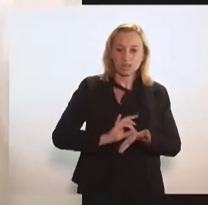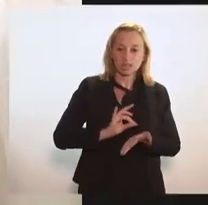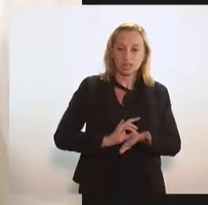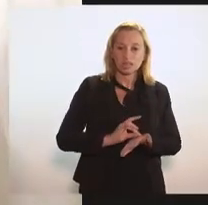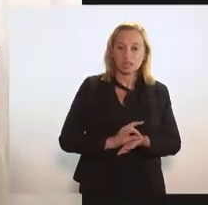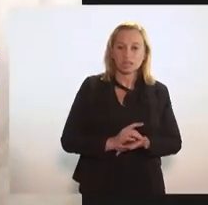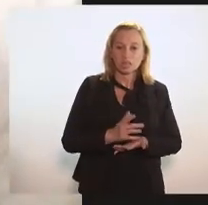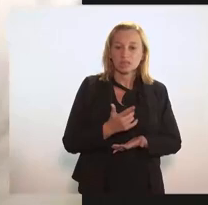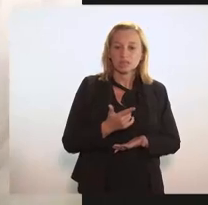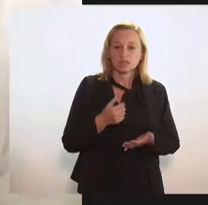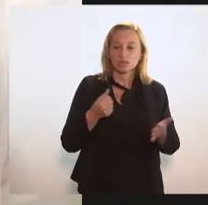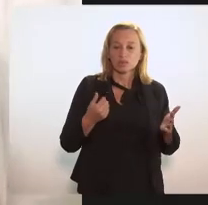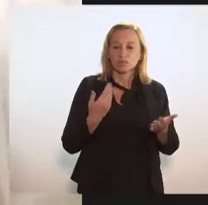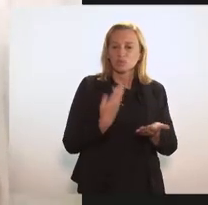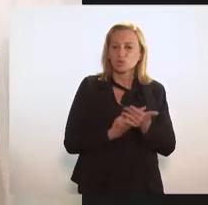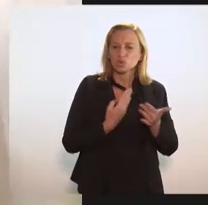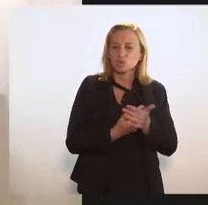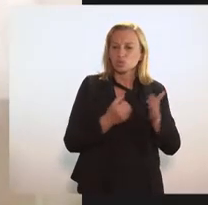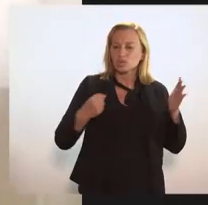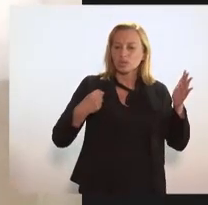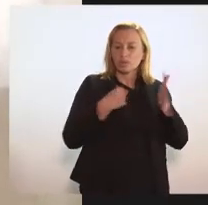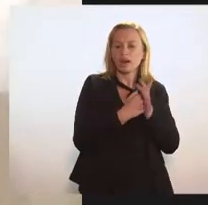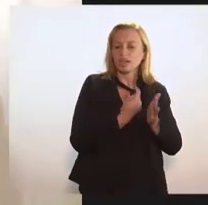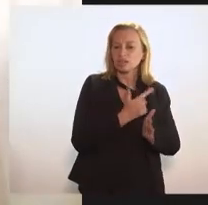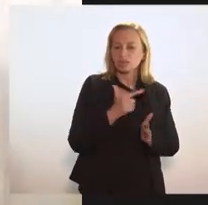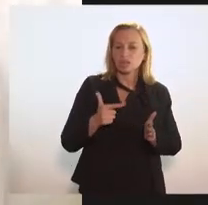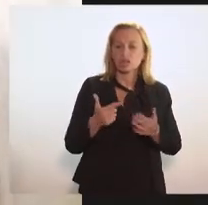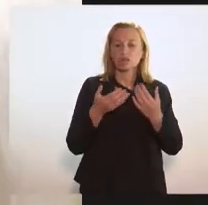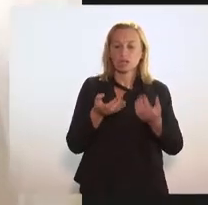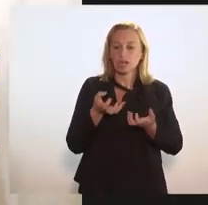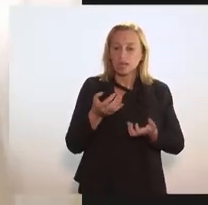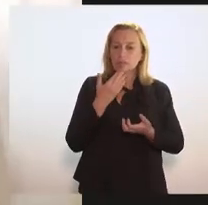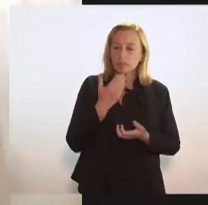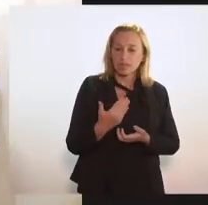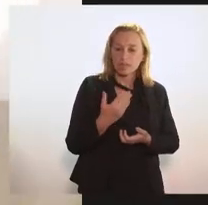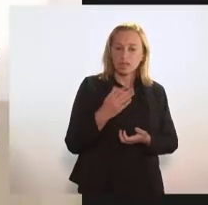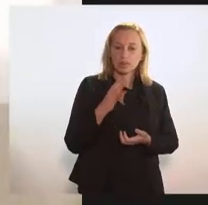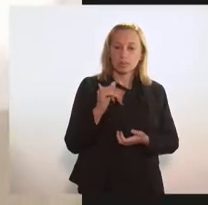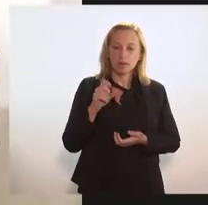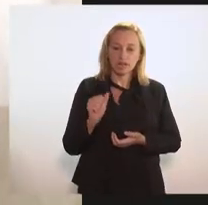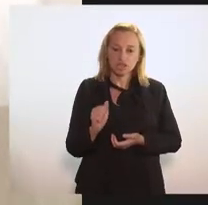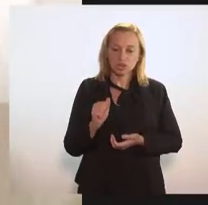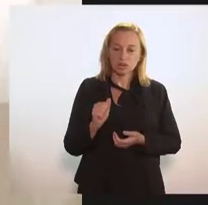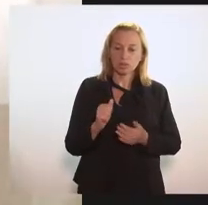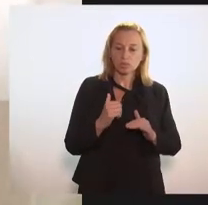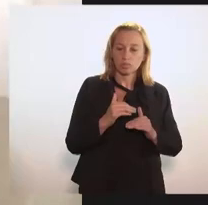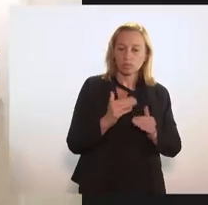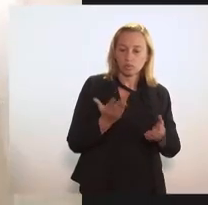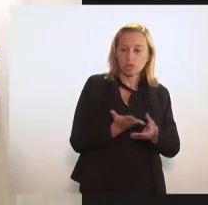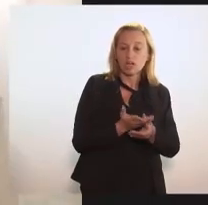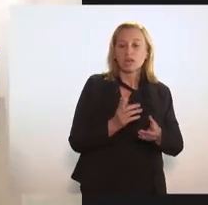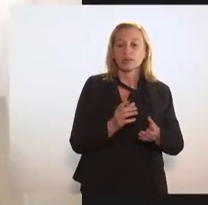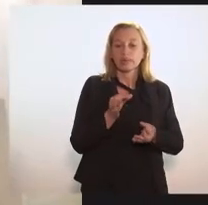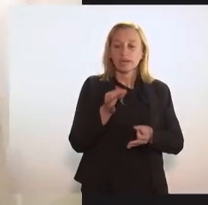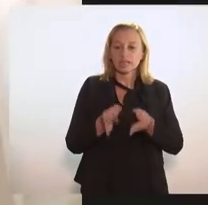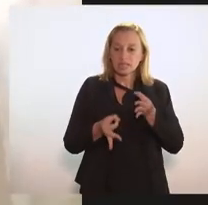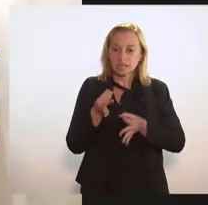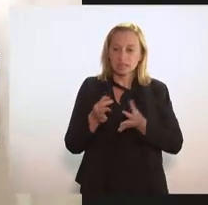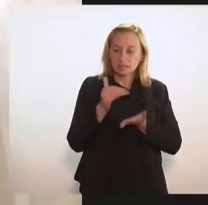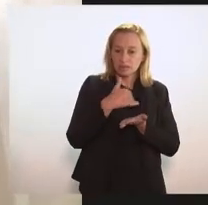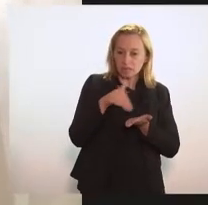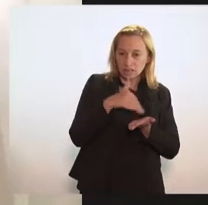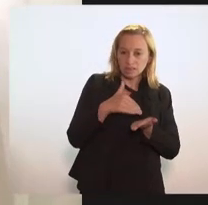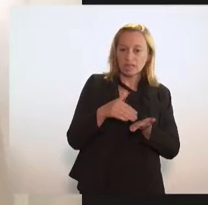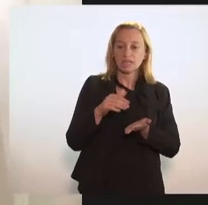inexistência do estudo de impacto Inclusive a sugerir que fosse dado baixa ao processo para que o a secretaria de fazenda